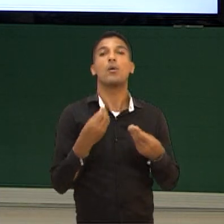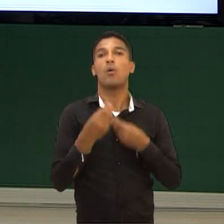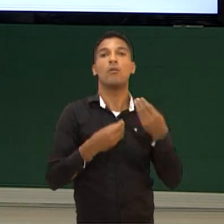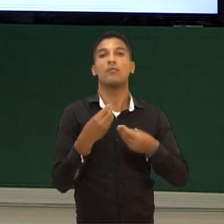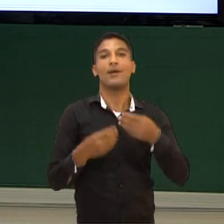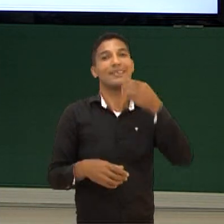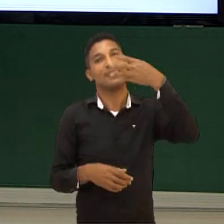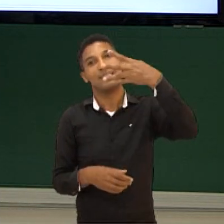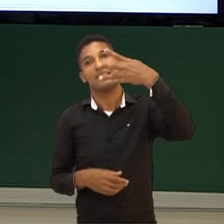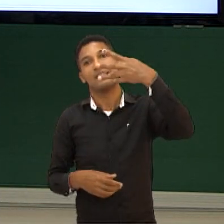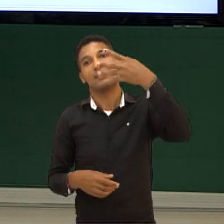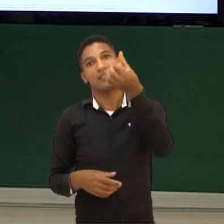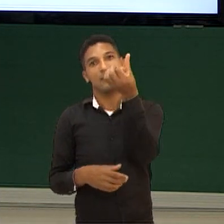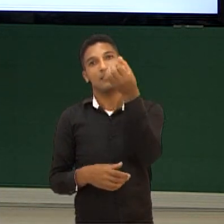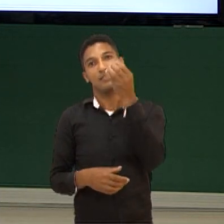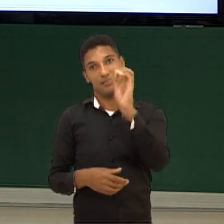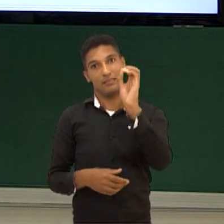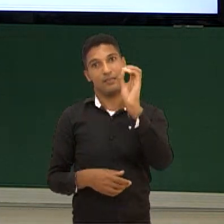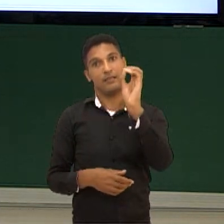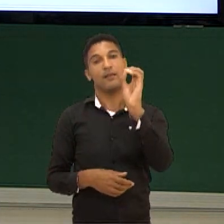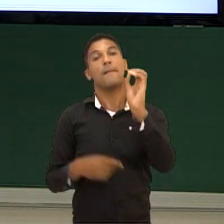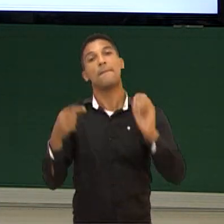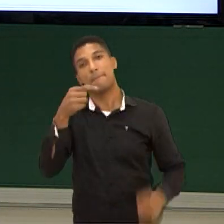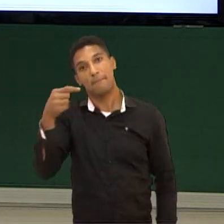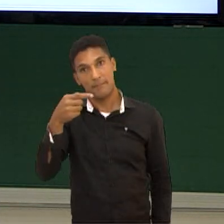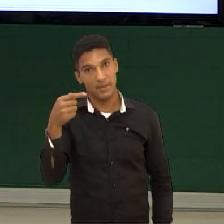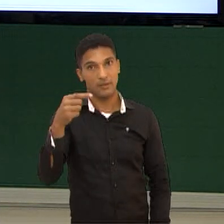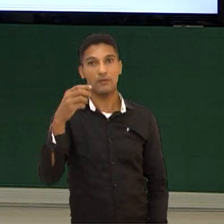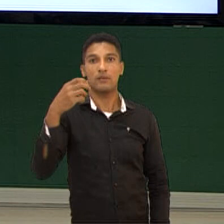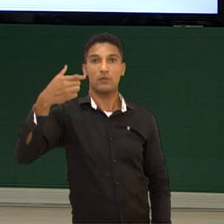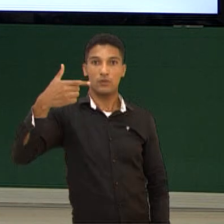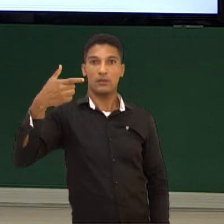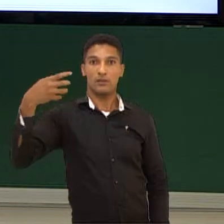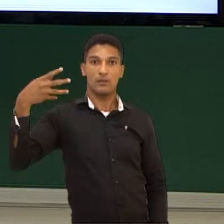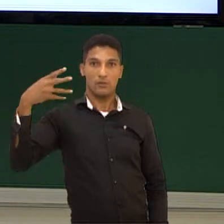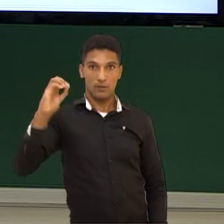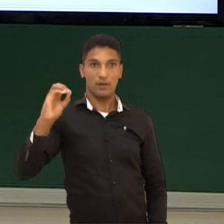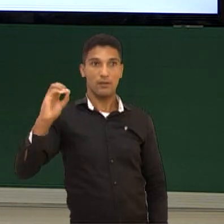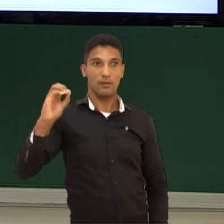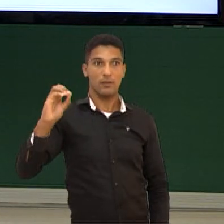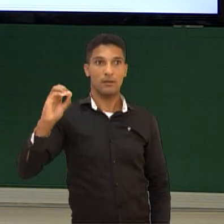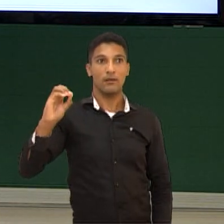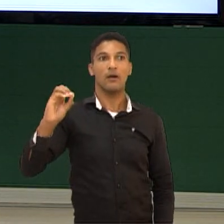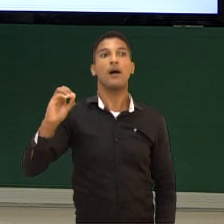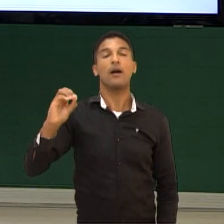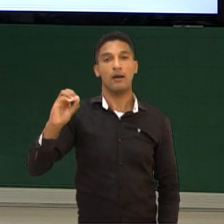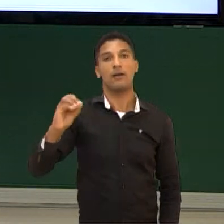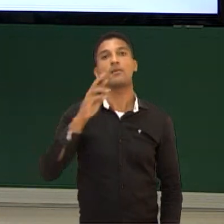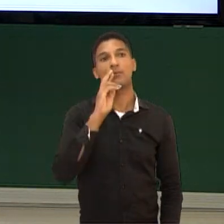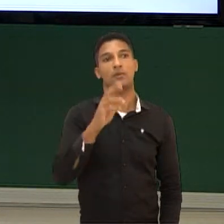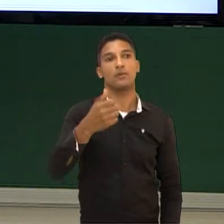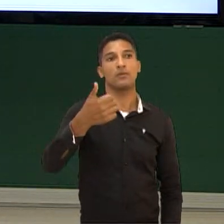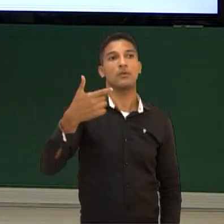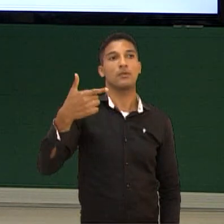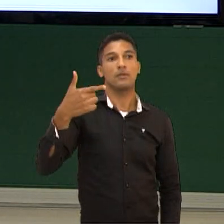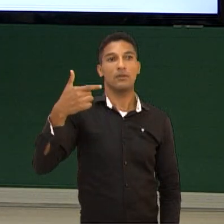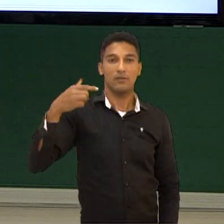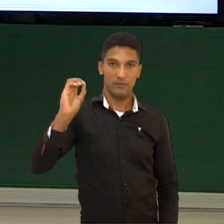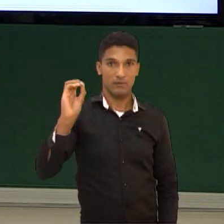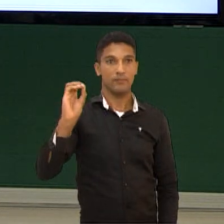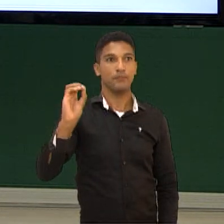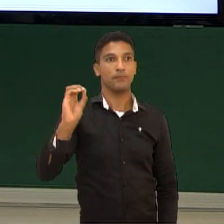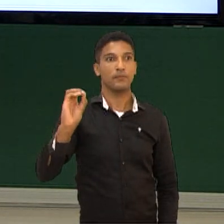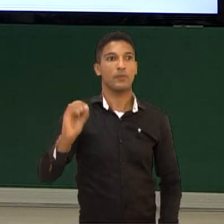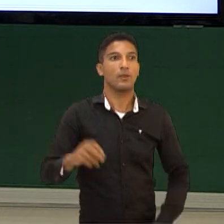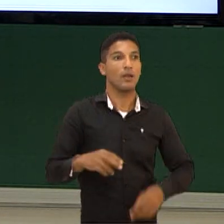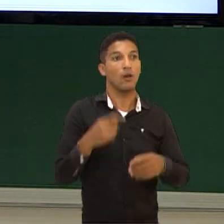graus. 360 menos 240, nós temos que é 120 graus. Então, qual